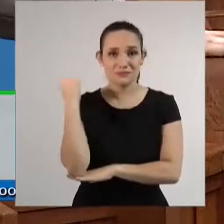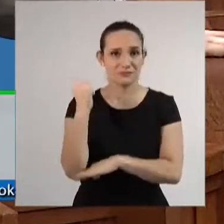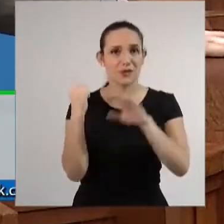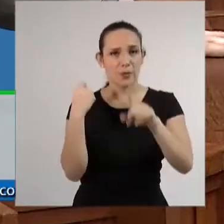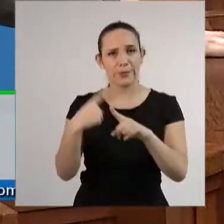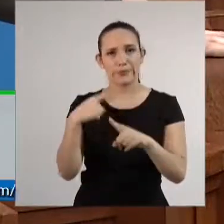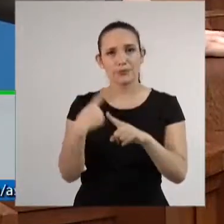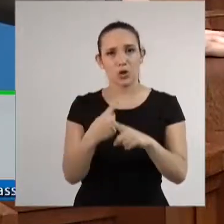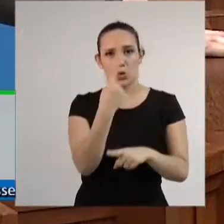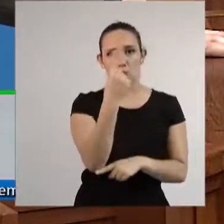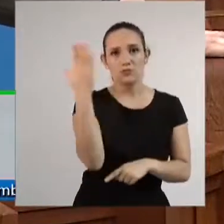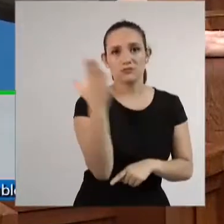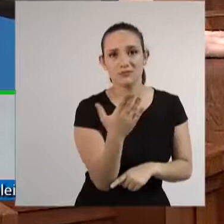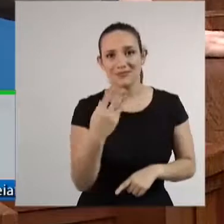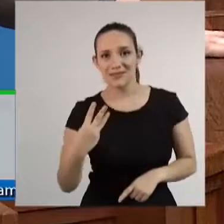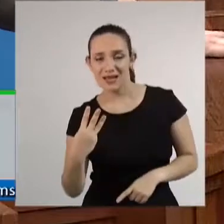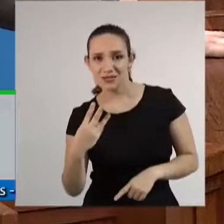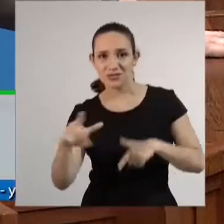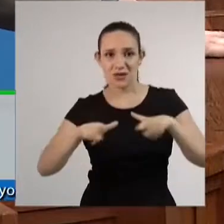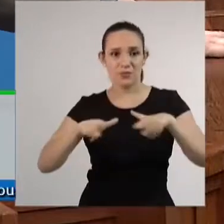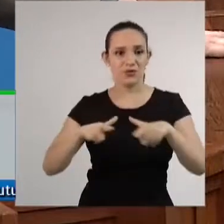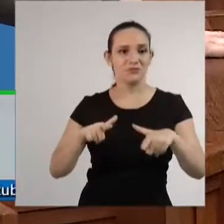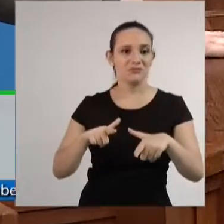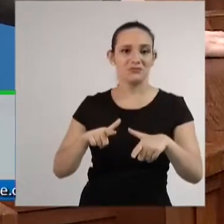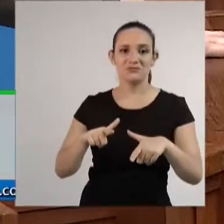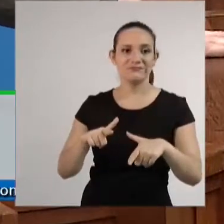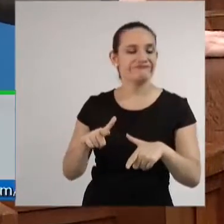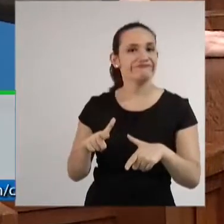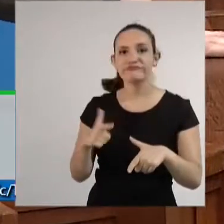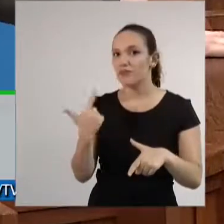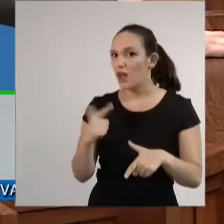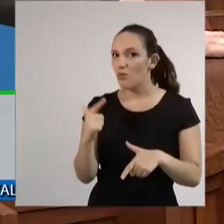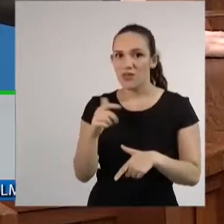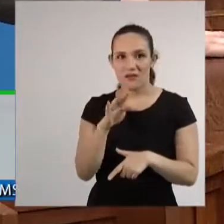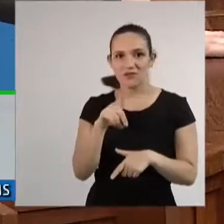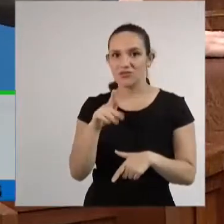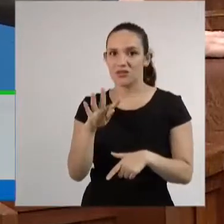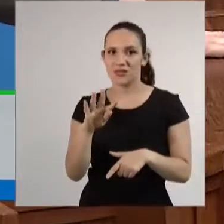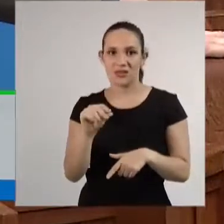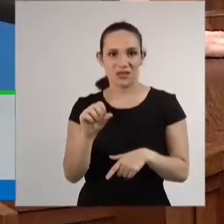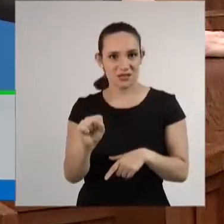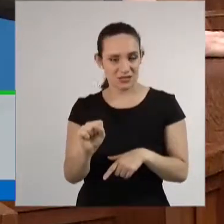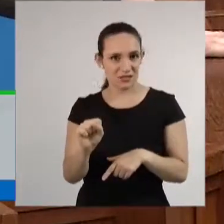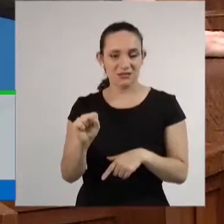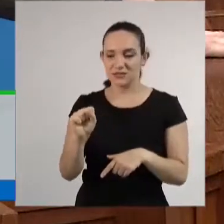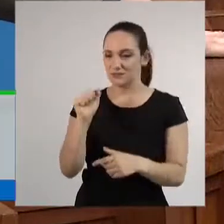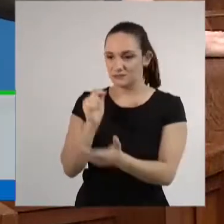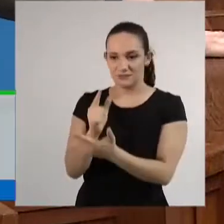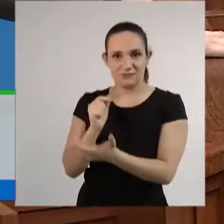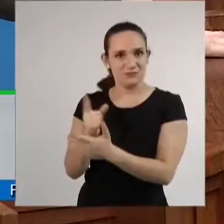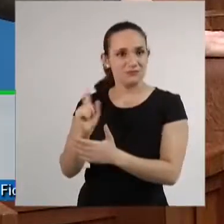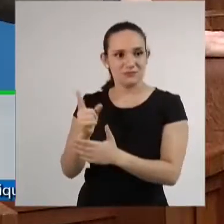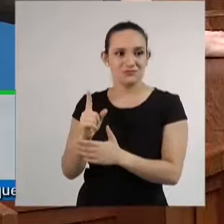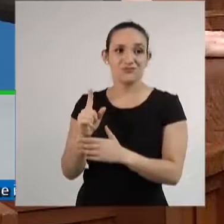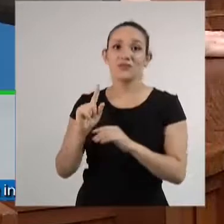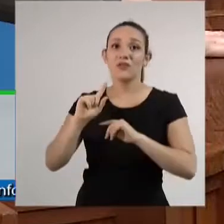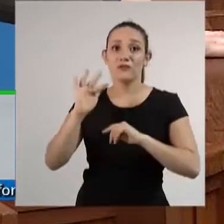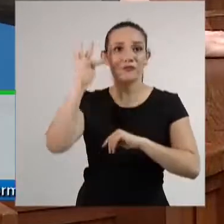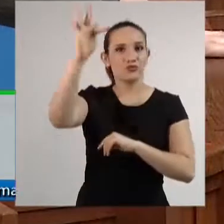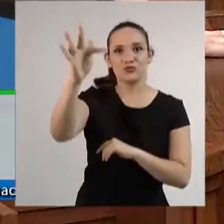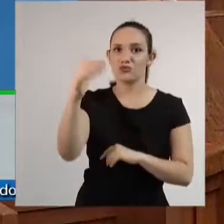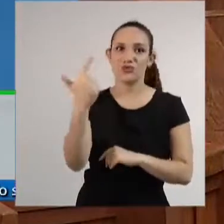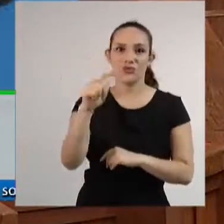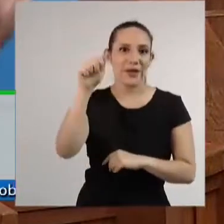de 1/3 dos trabalhadores não contribui para o sistema público e não estará protegido e não terá proteção na